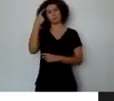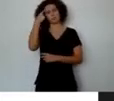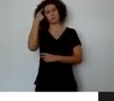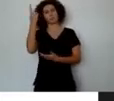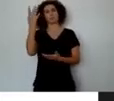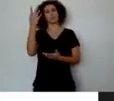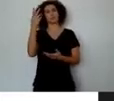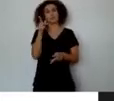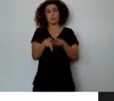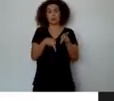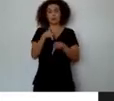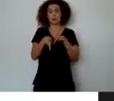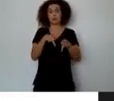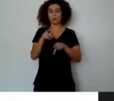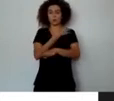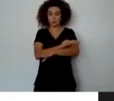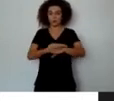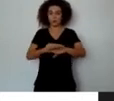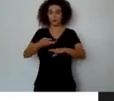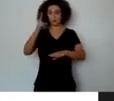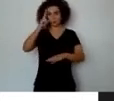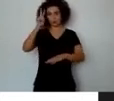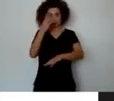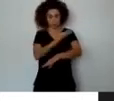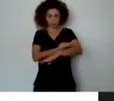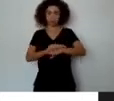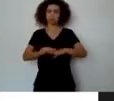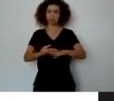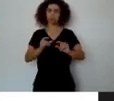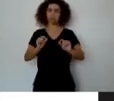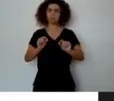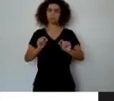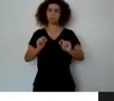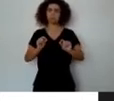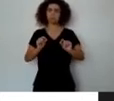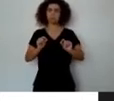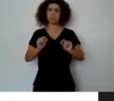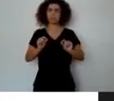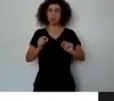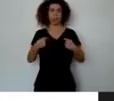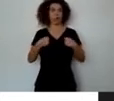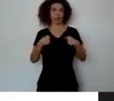branquitude, da história da branquitude, muito se ressalta esse ponto.